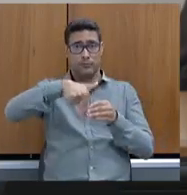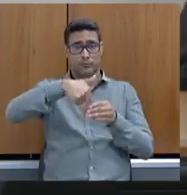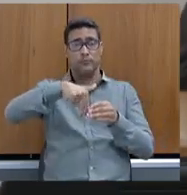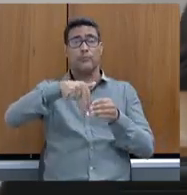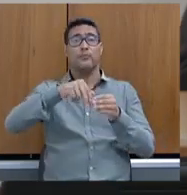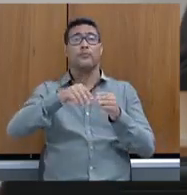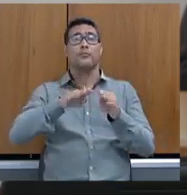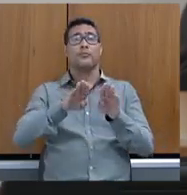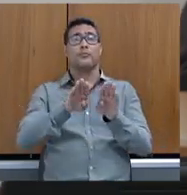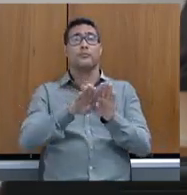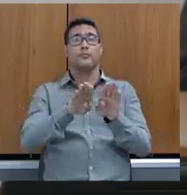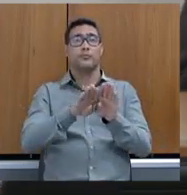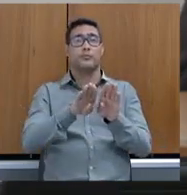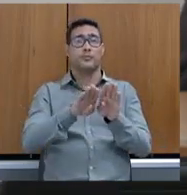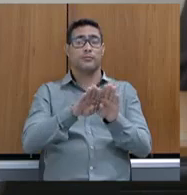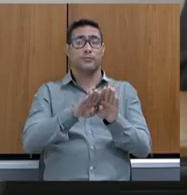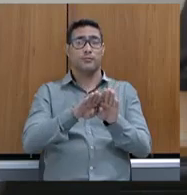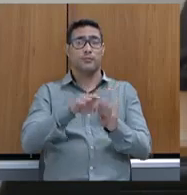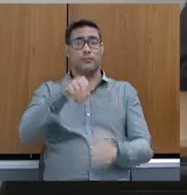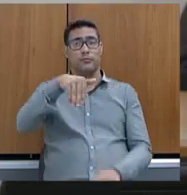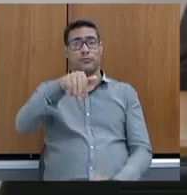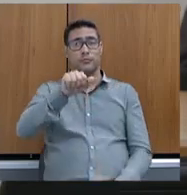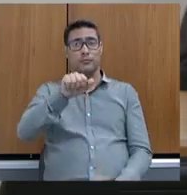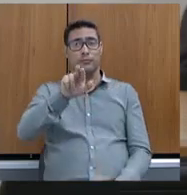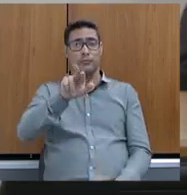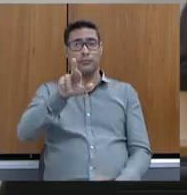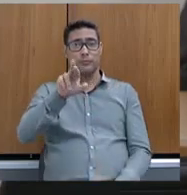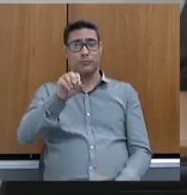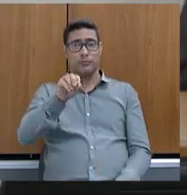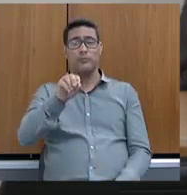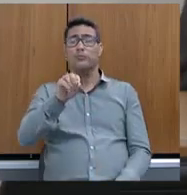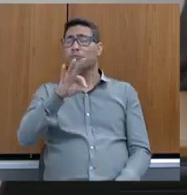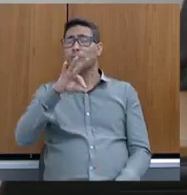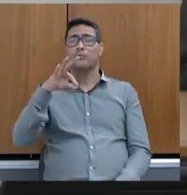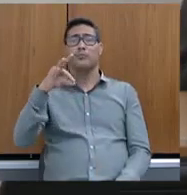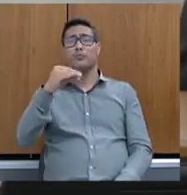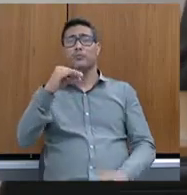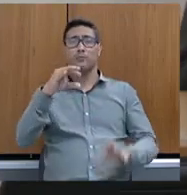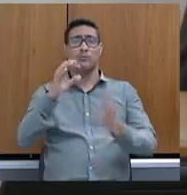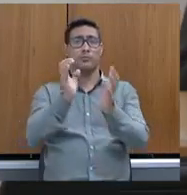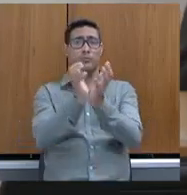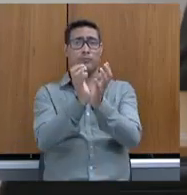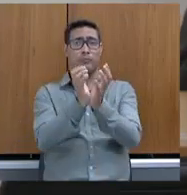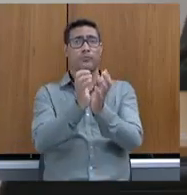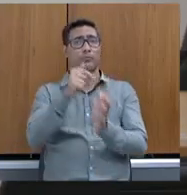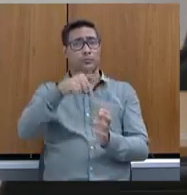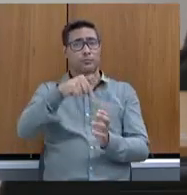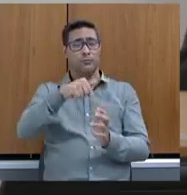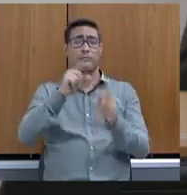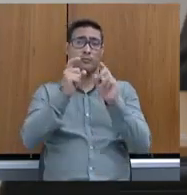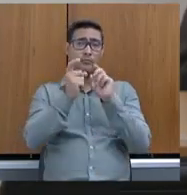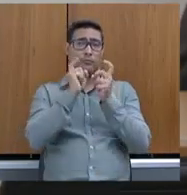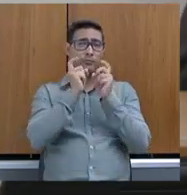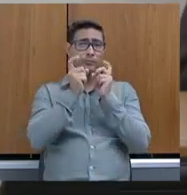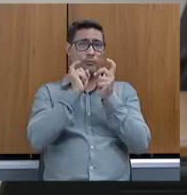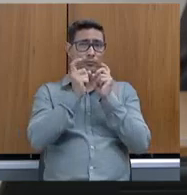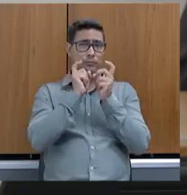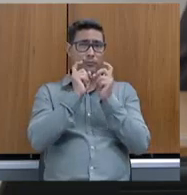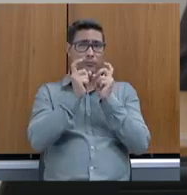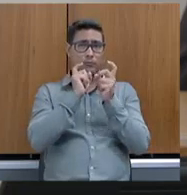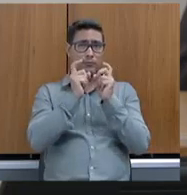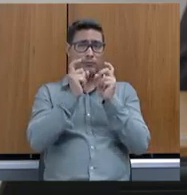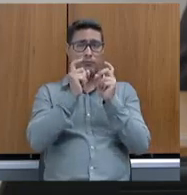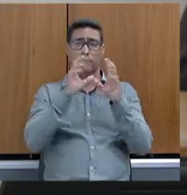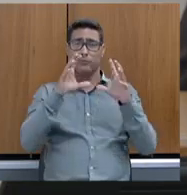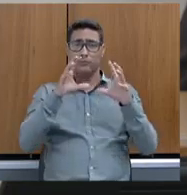votos Deputado Mauro Tramonte e a todos os membros desta comissão de que realmente esta comissão se